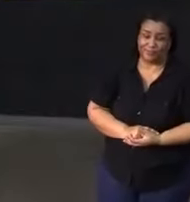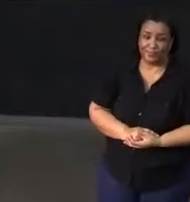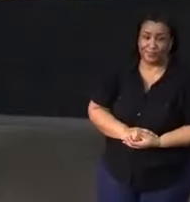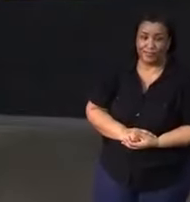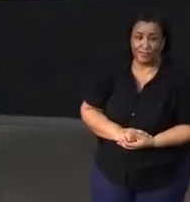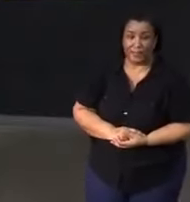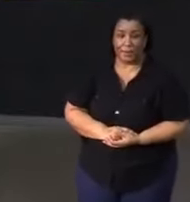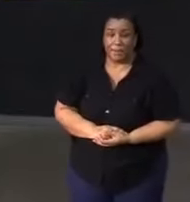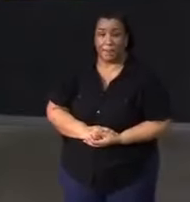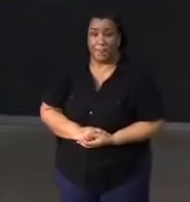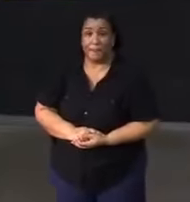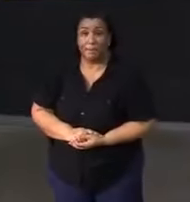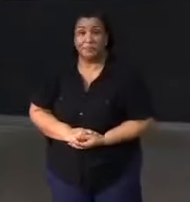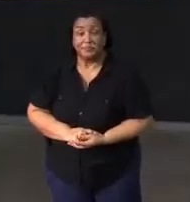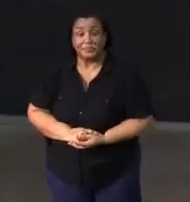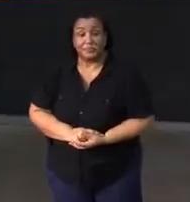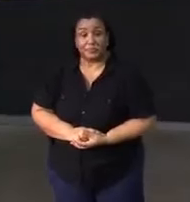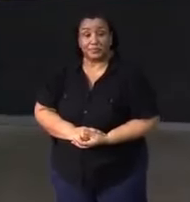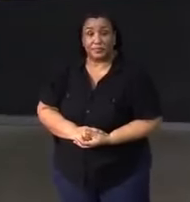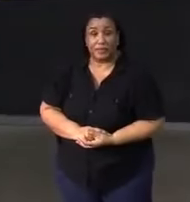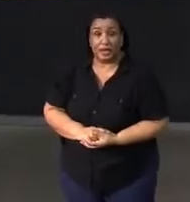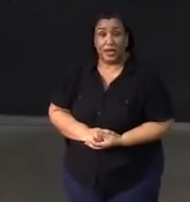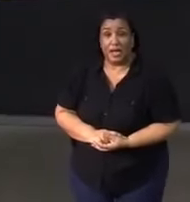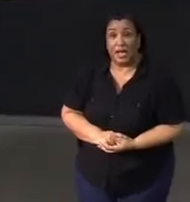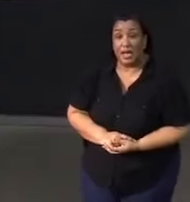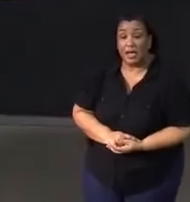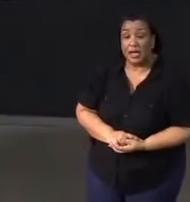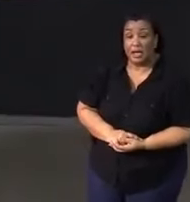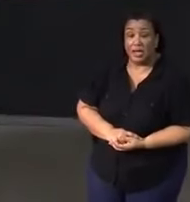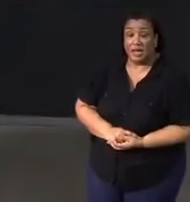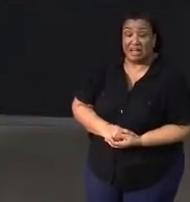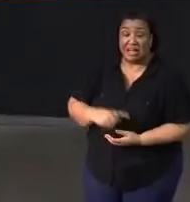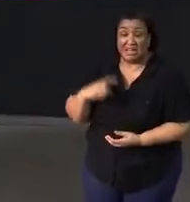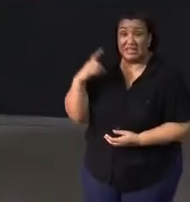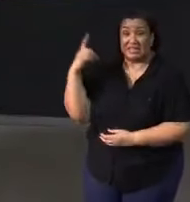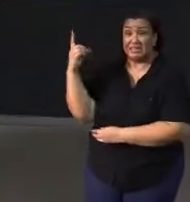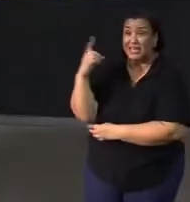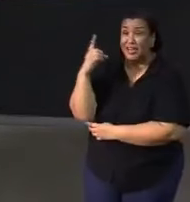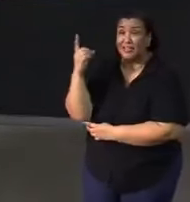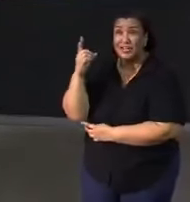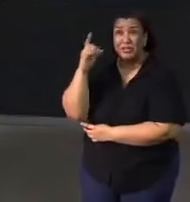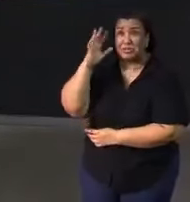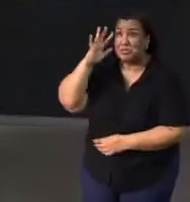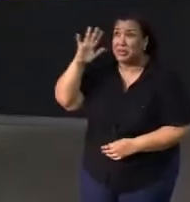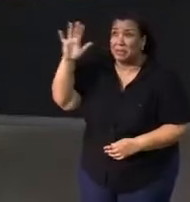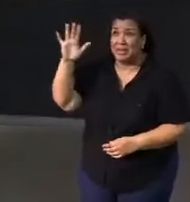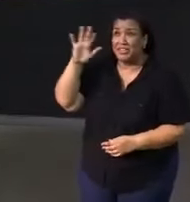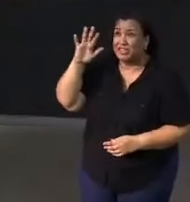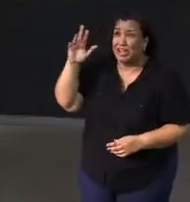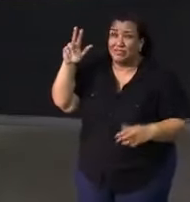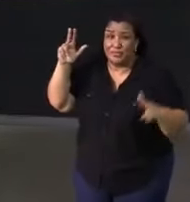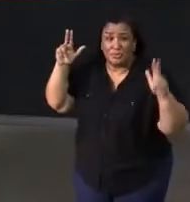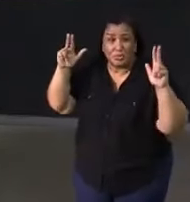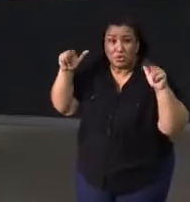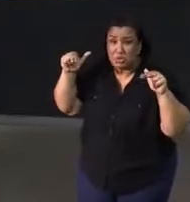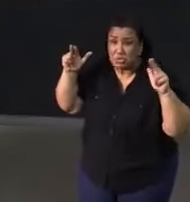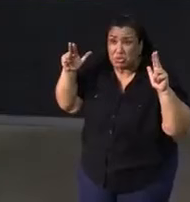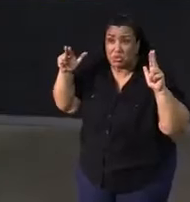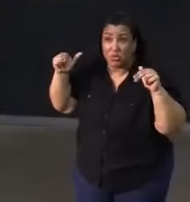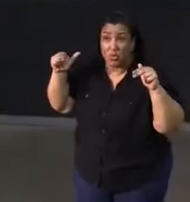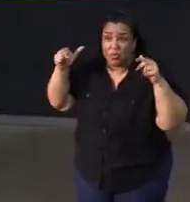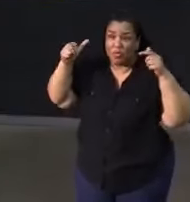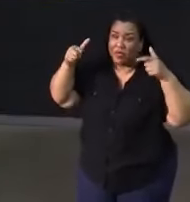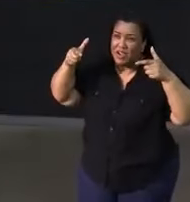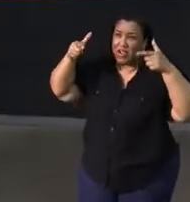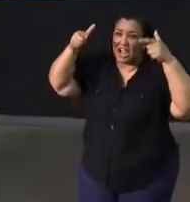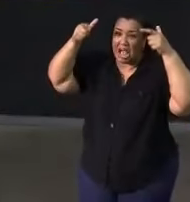menor das tribos, jamais teria alguma perspectiva de se tornar o rei de Israel. Mas a promessa